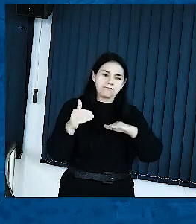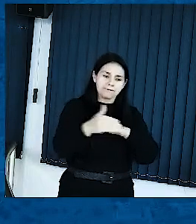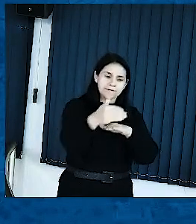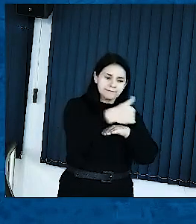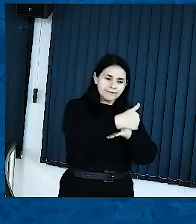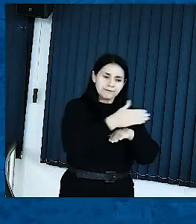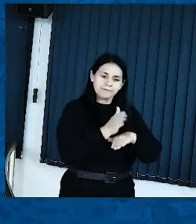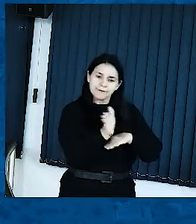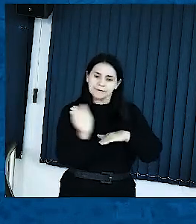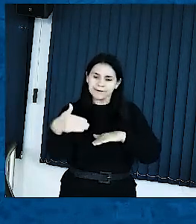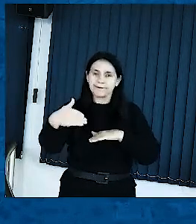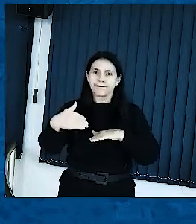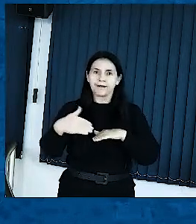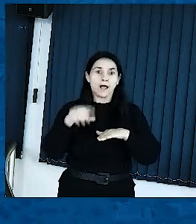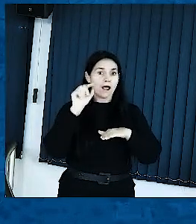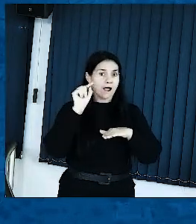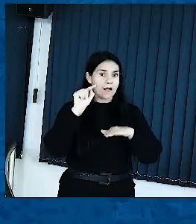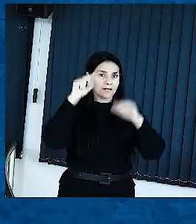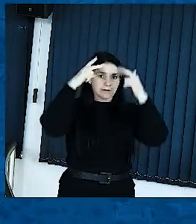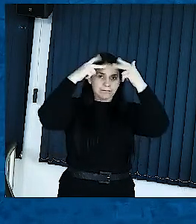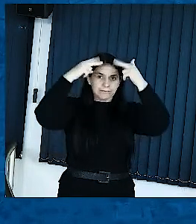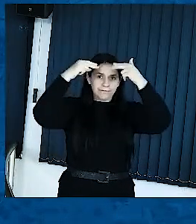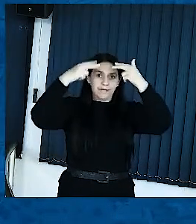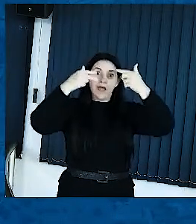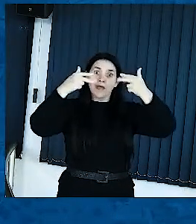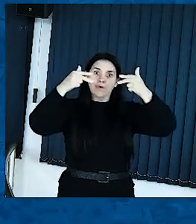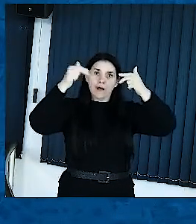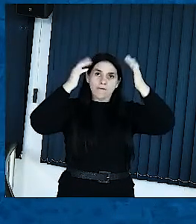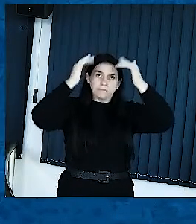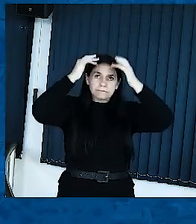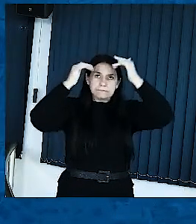Assim é a nossa rede de neurônios.